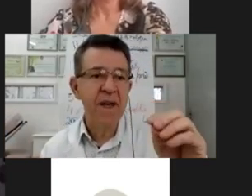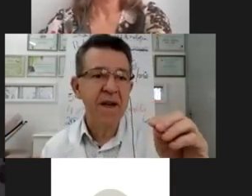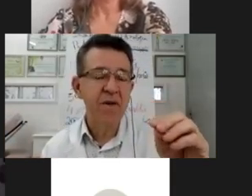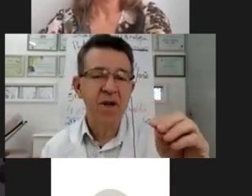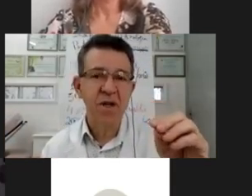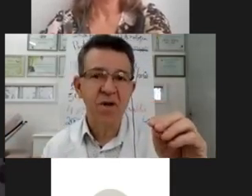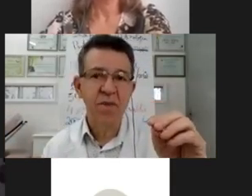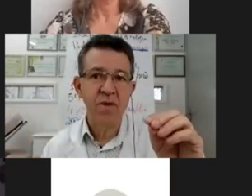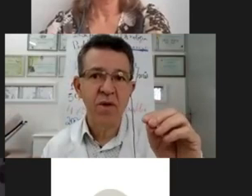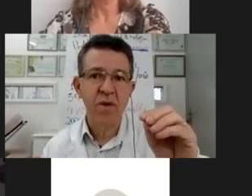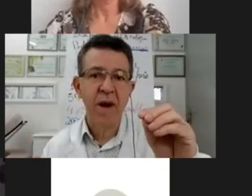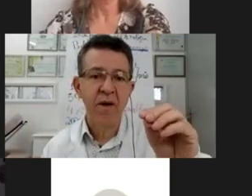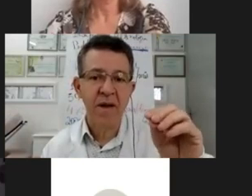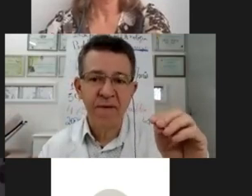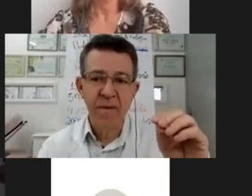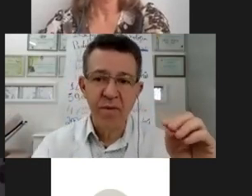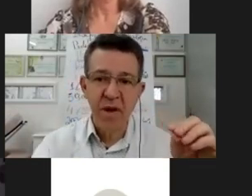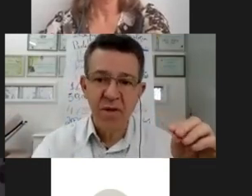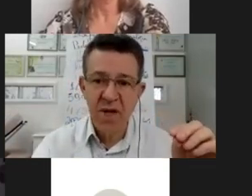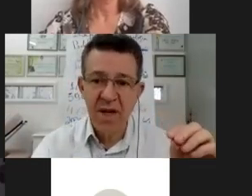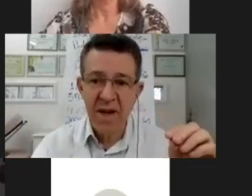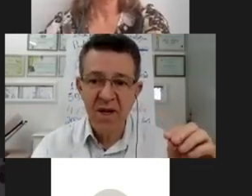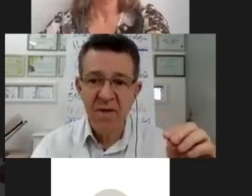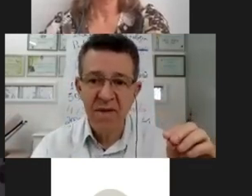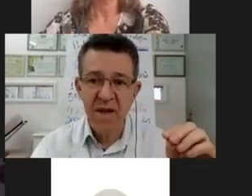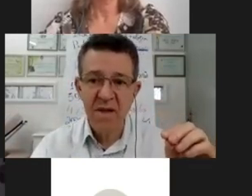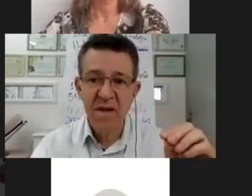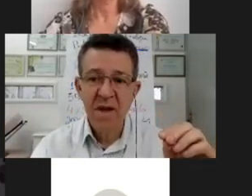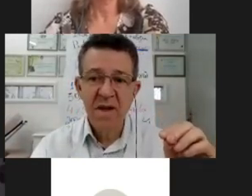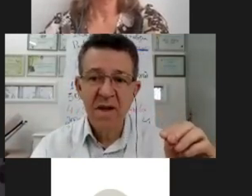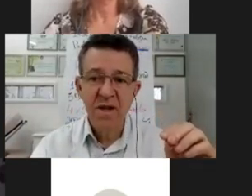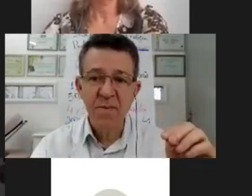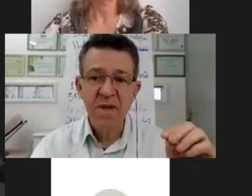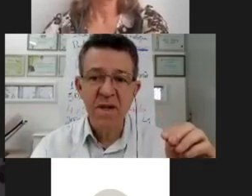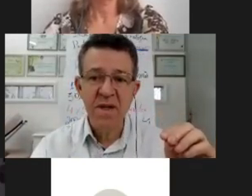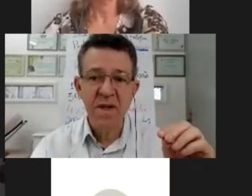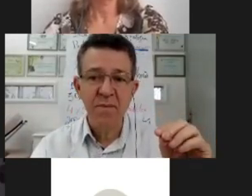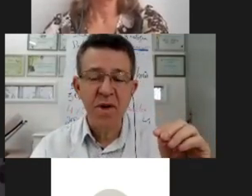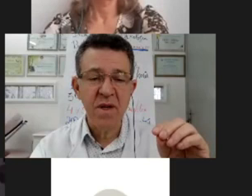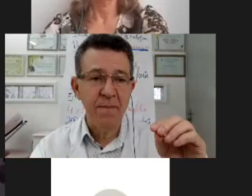encaixa bem aquilo que a gente comentou com a aula da fibromialgia, né, que a gente fez. A gente